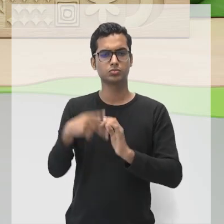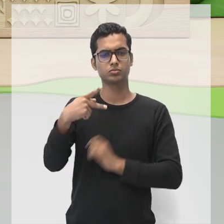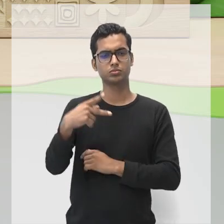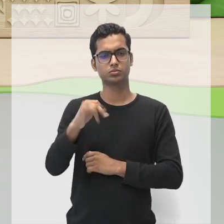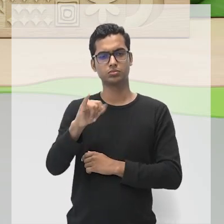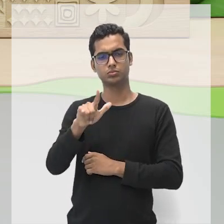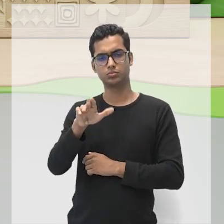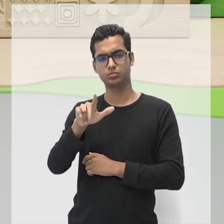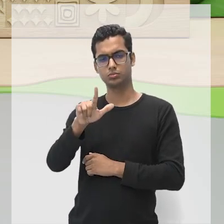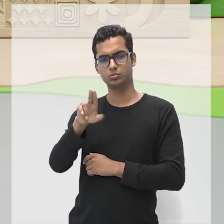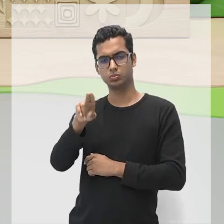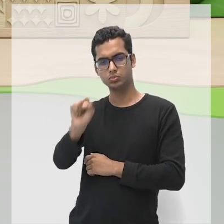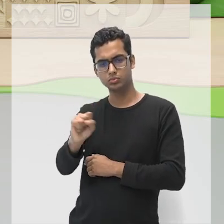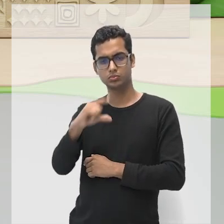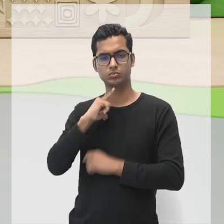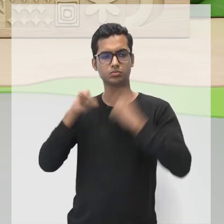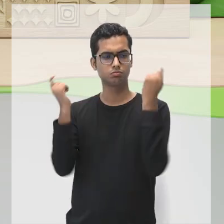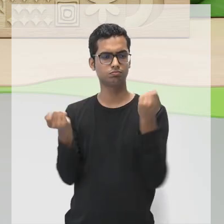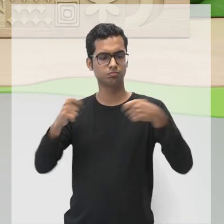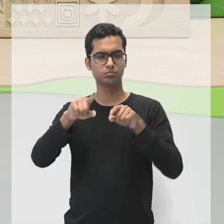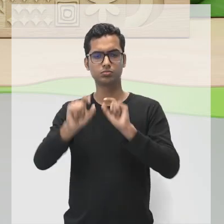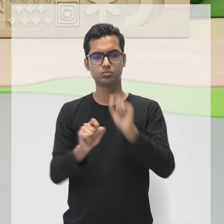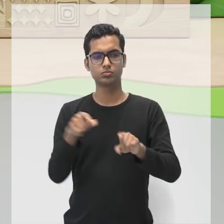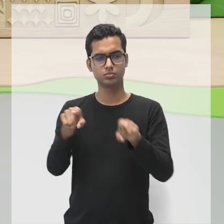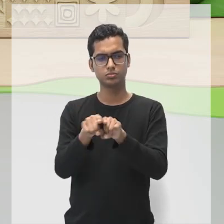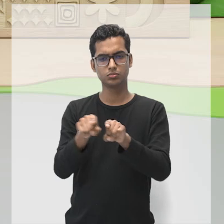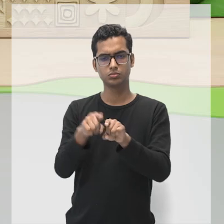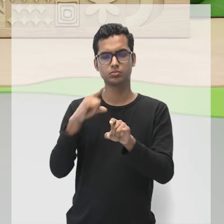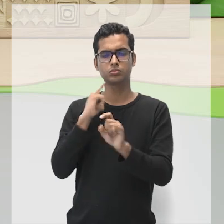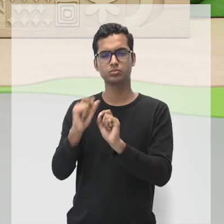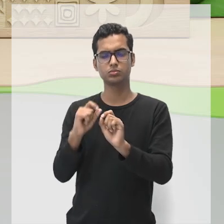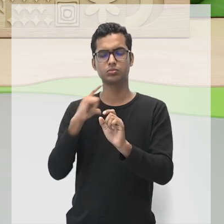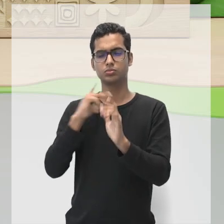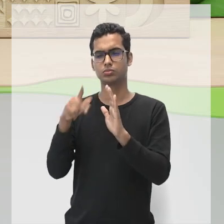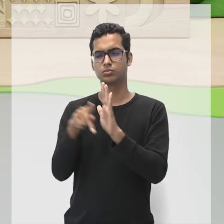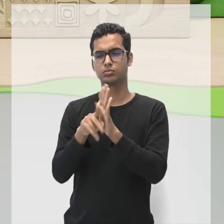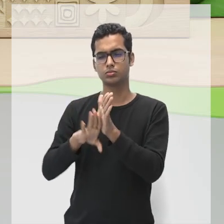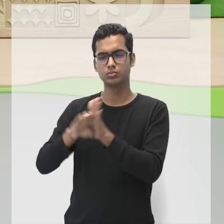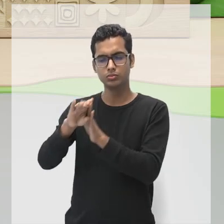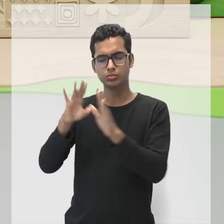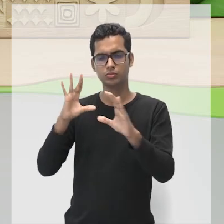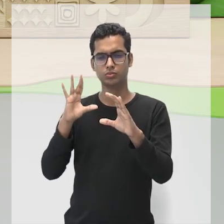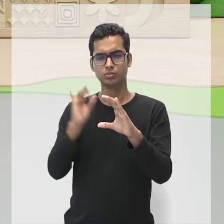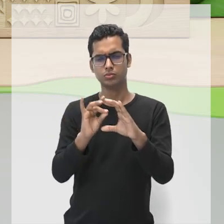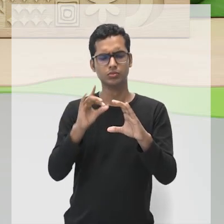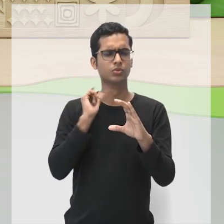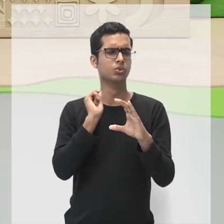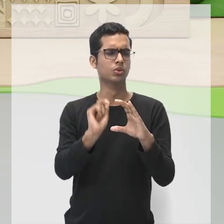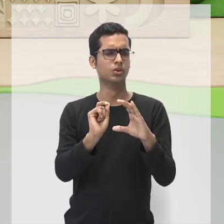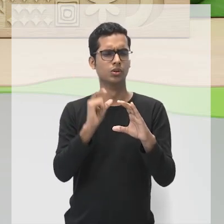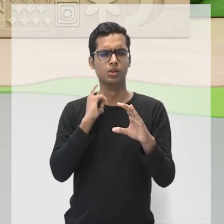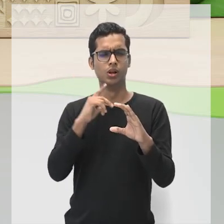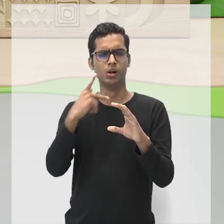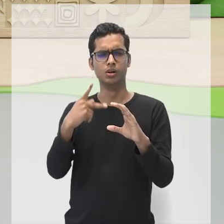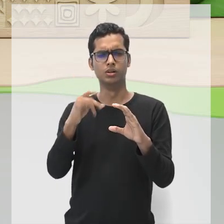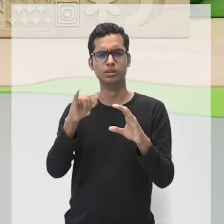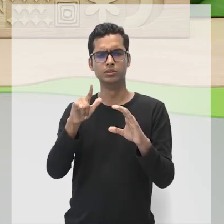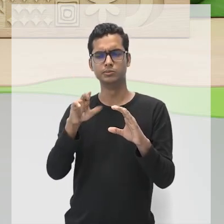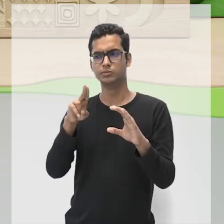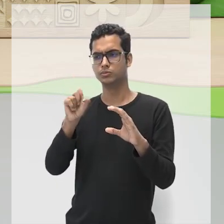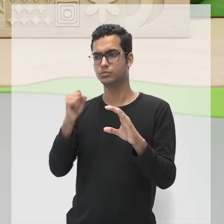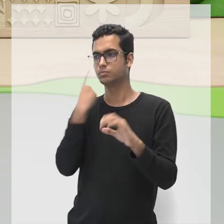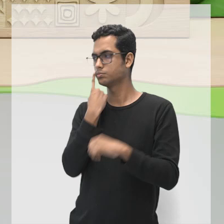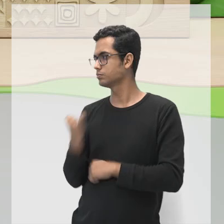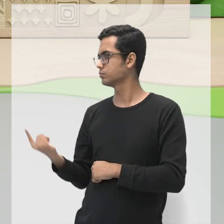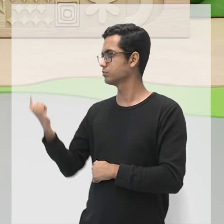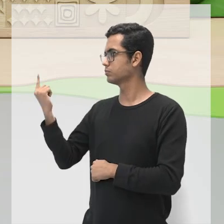O pilus, que possibilita a fixação da bactéria ao meio. Pilus, professora, sim, você não está vendo aqui que